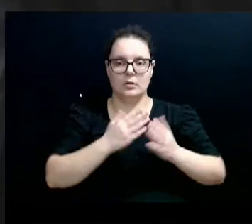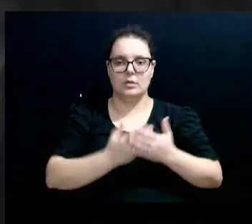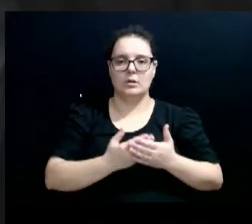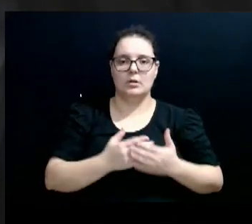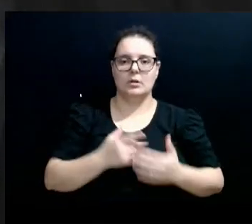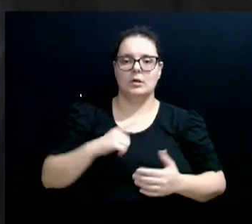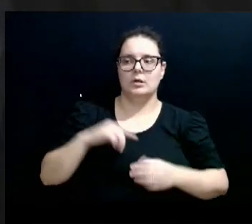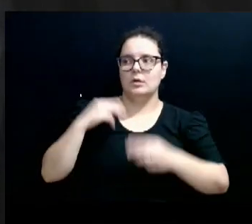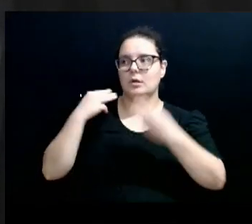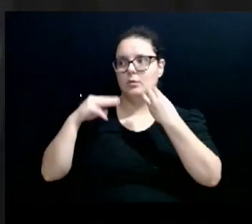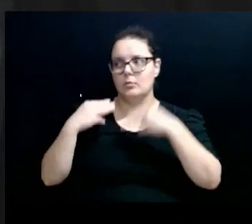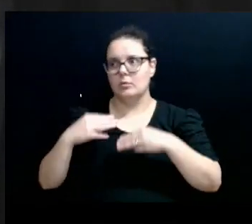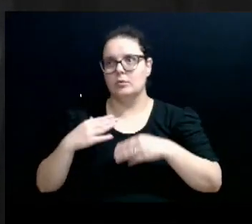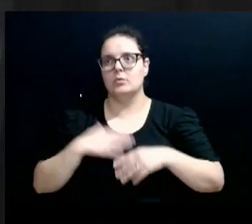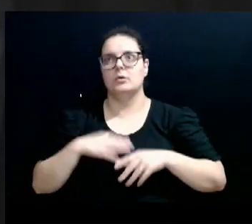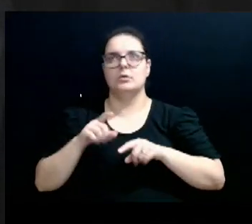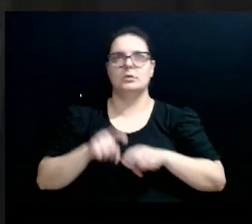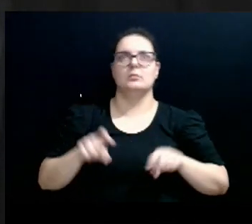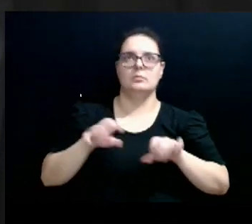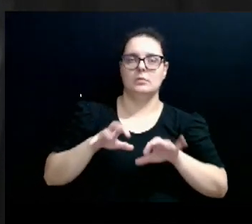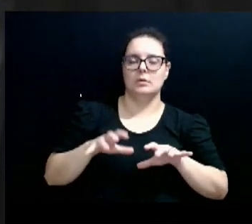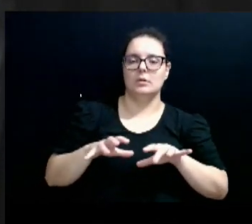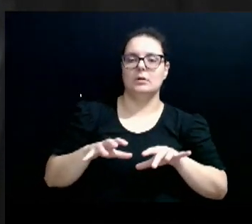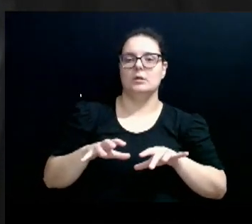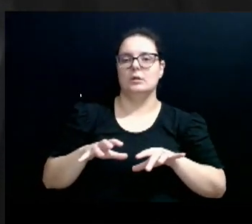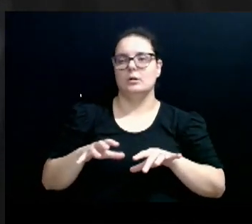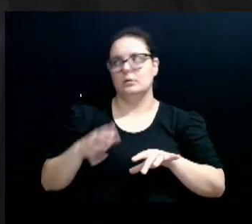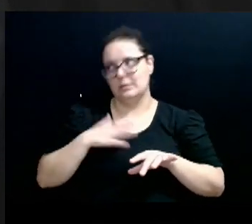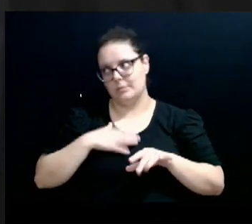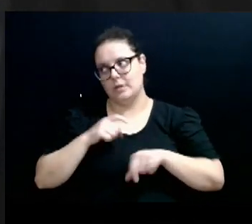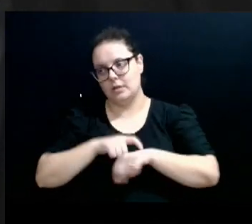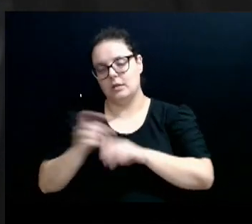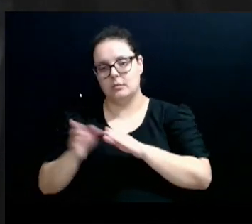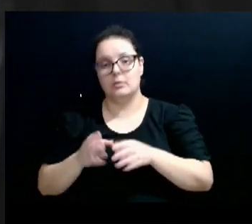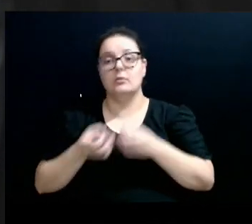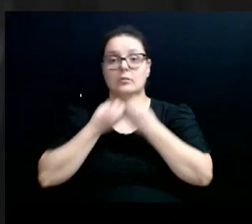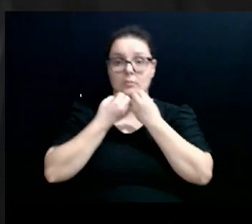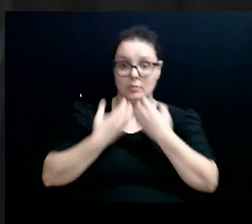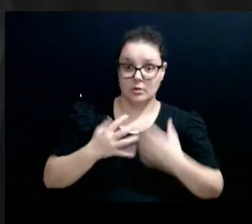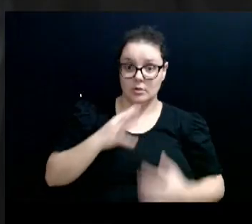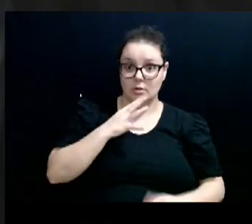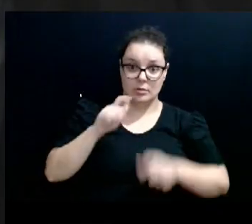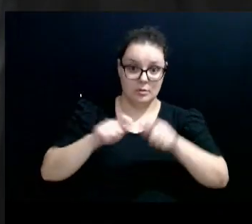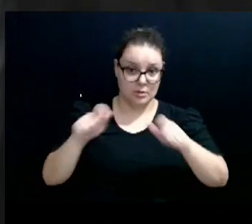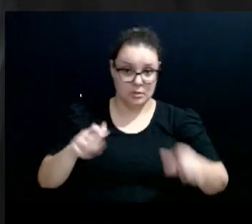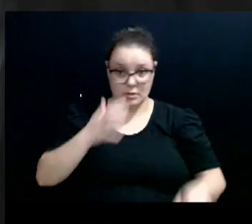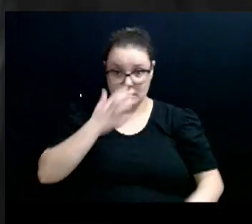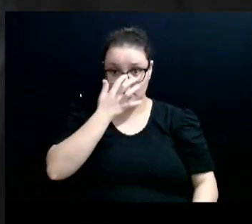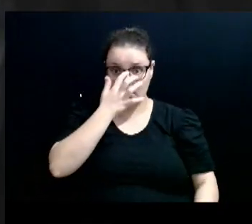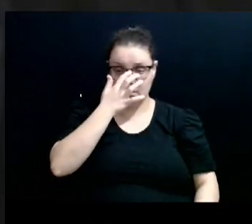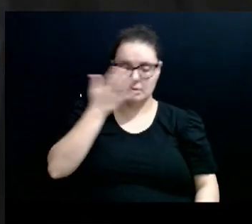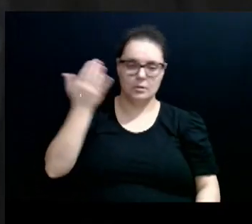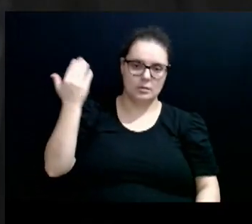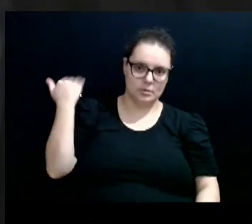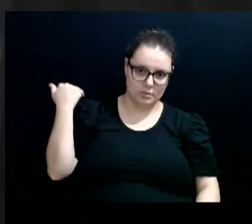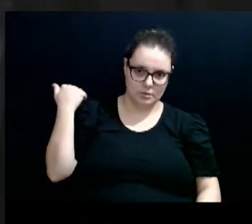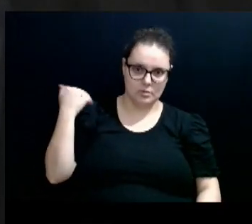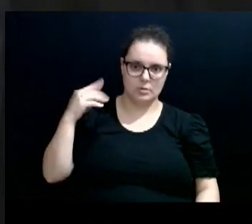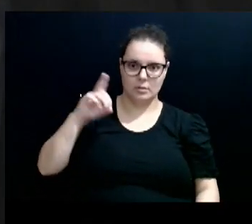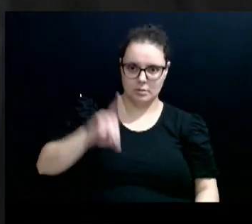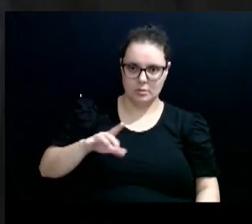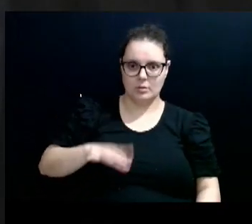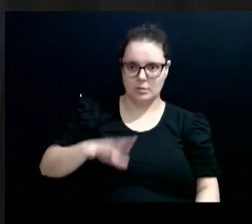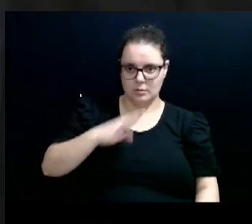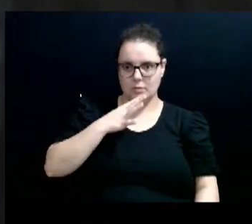informática, e foi muito bom. Eu conheço pessoas, na época que eu fui o diretor lá, eu conheço, que